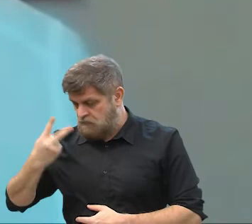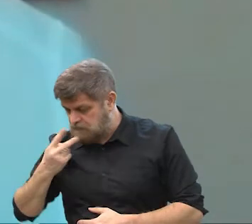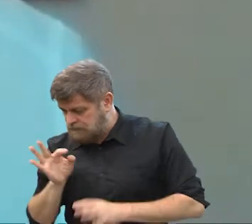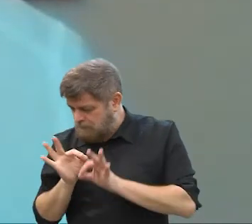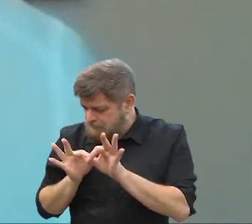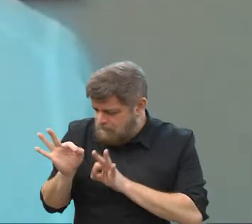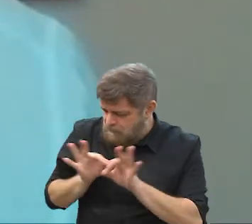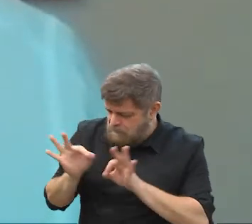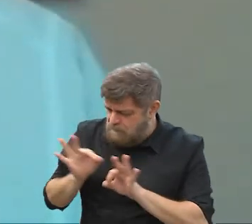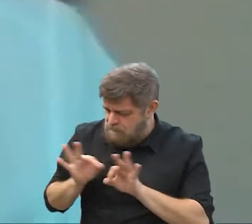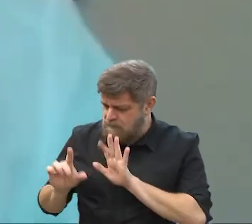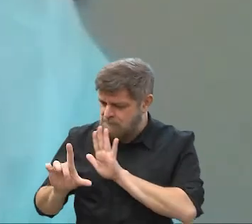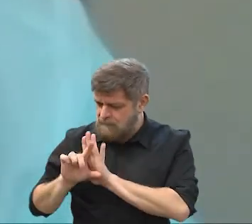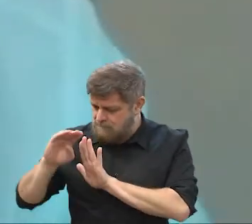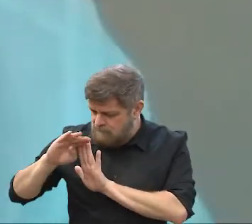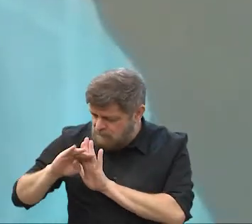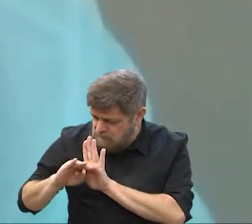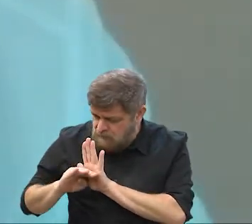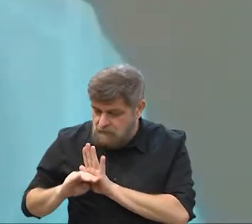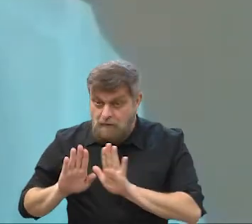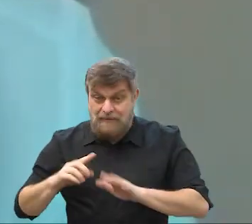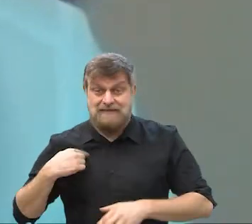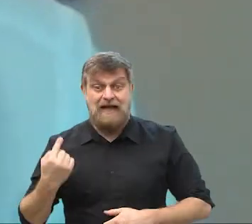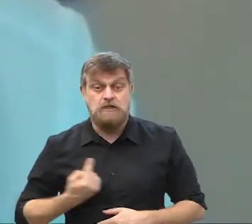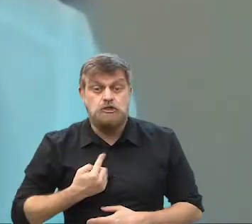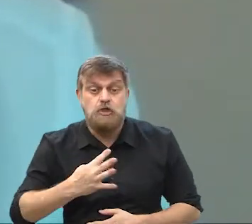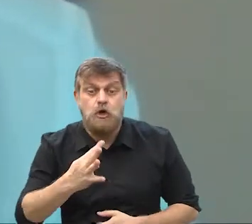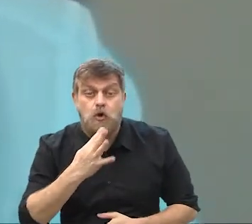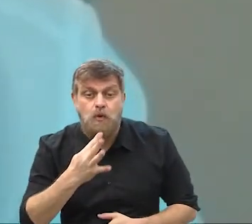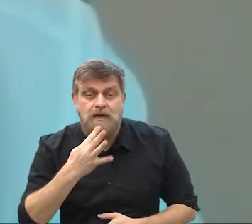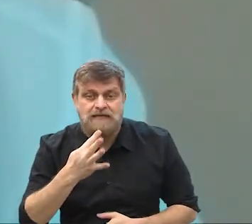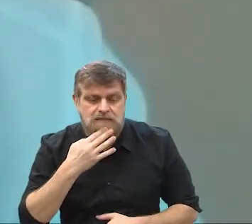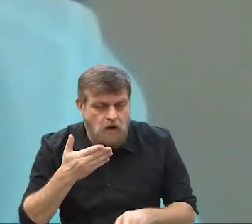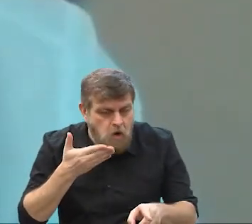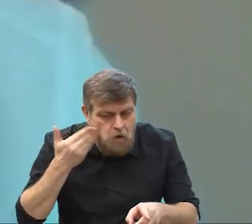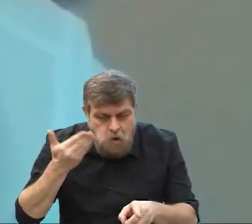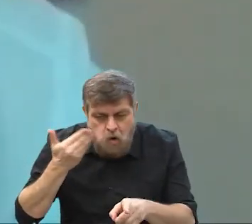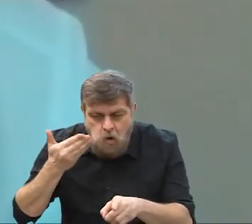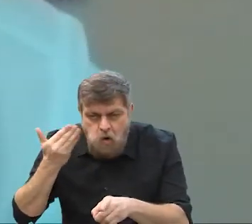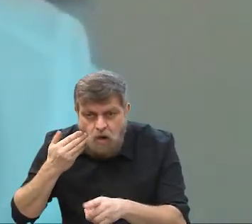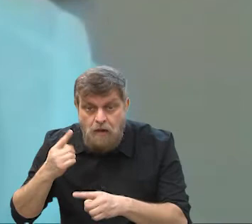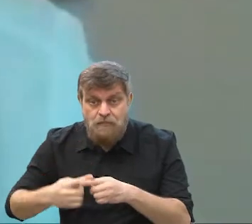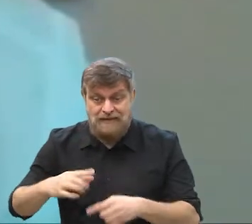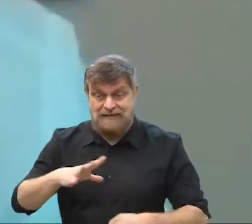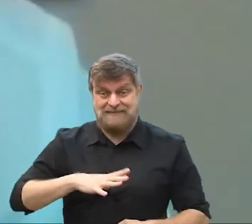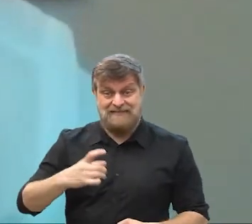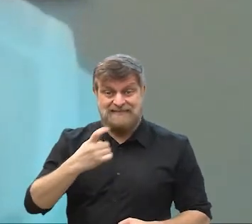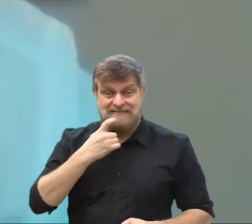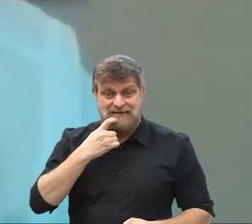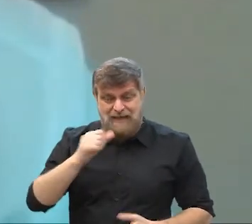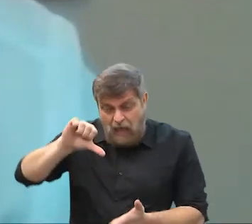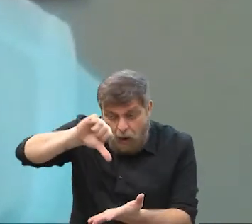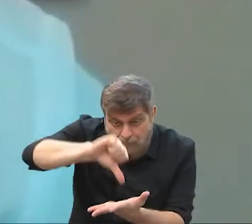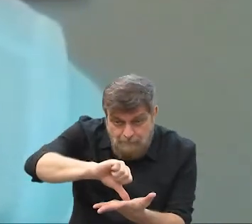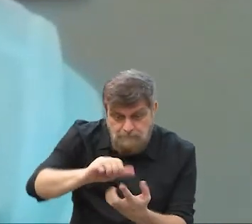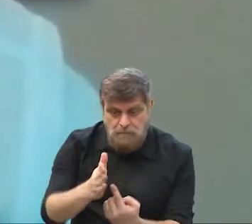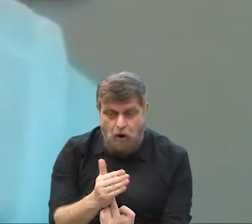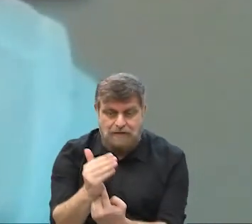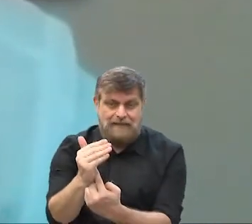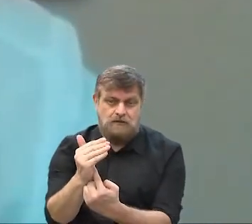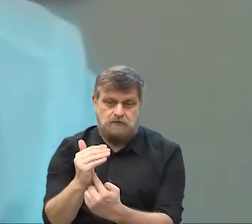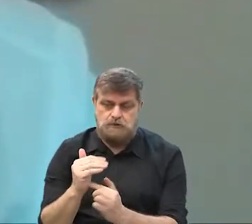novos projetos, mas também para a gente conhecer, já que Campinas é um grande polo de tecnologia, de